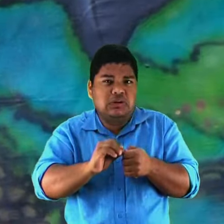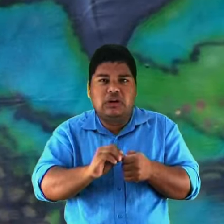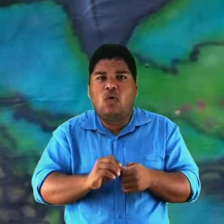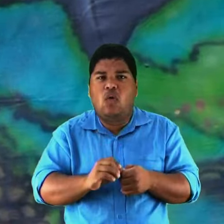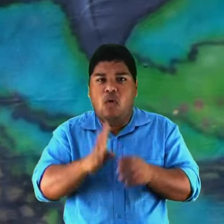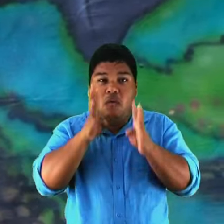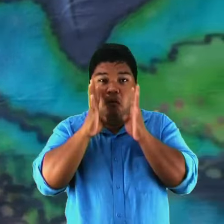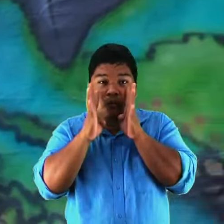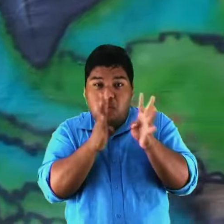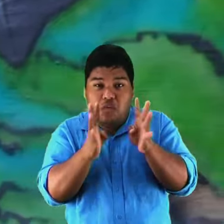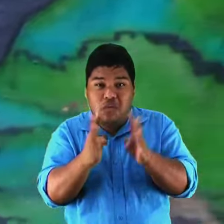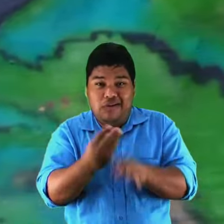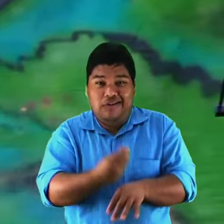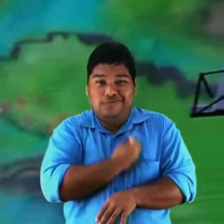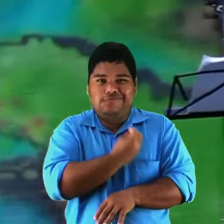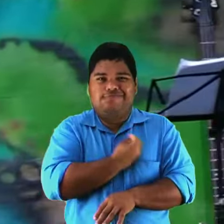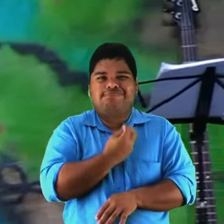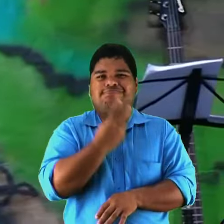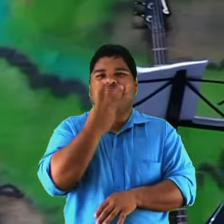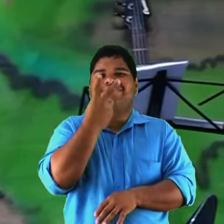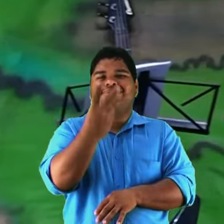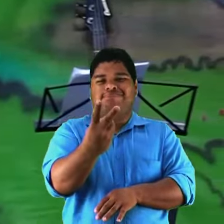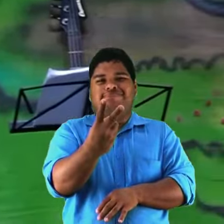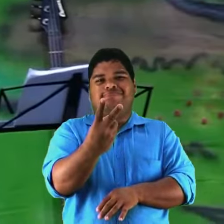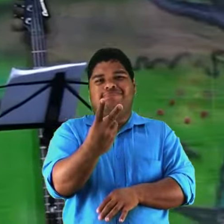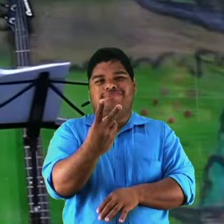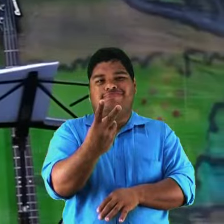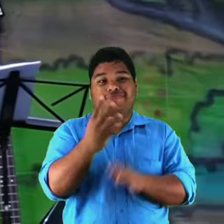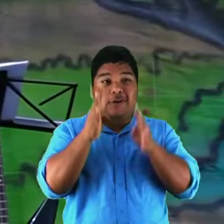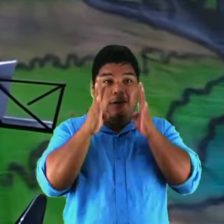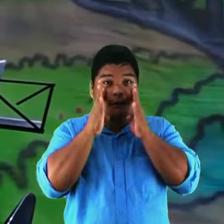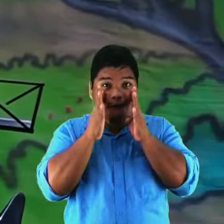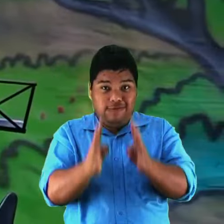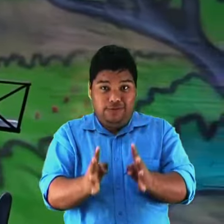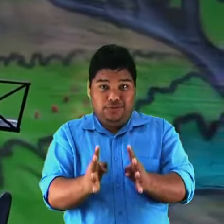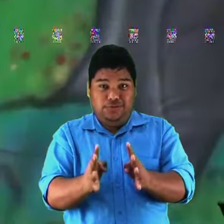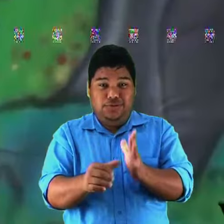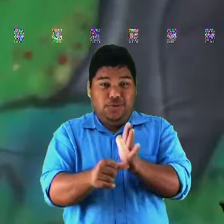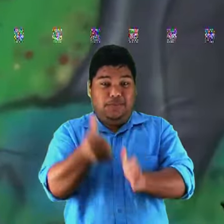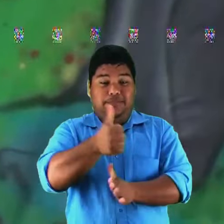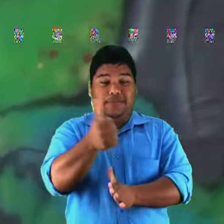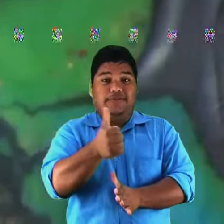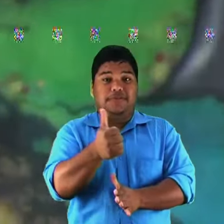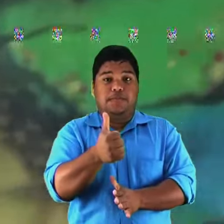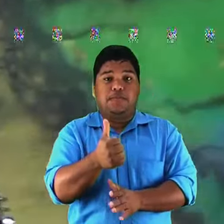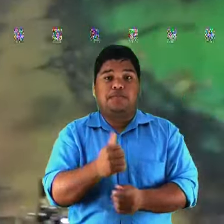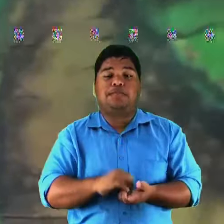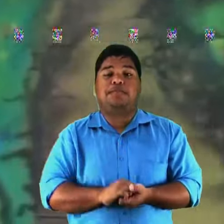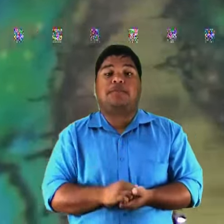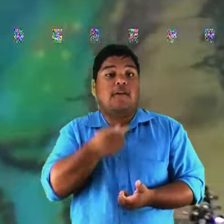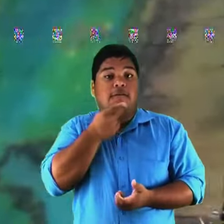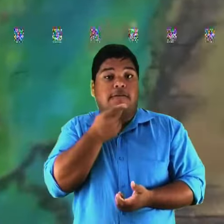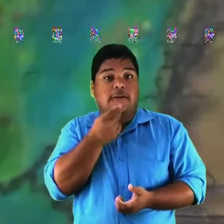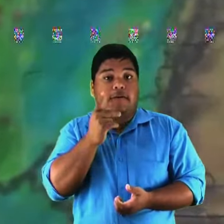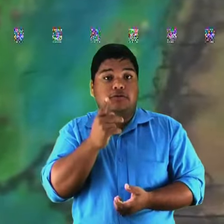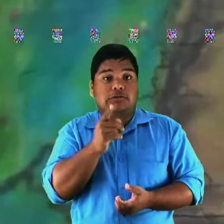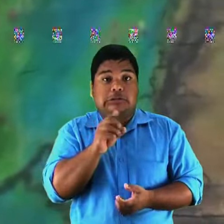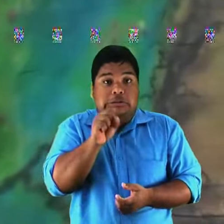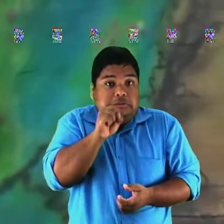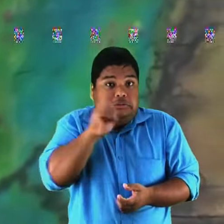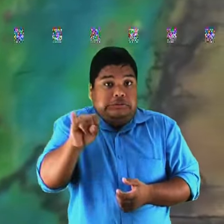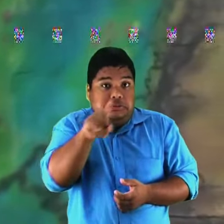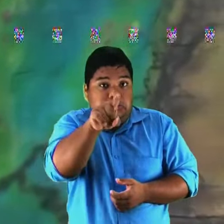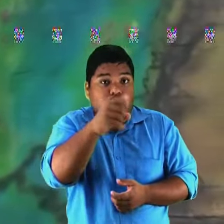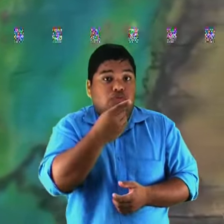vida. Ele fala de 2 focos. O primeiro foco, quando ele diz assim para a gente: se os teus olhos